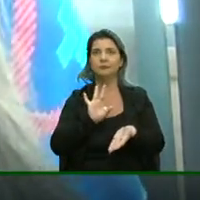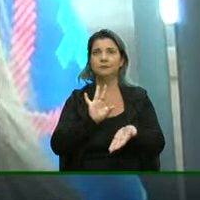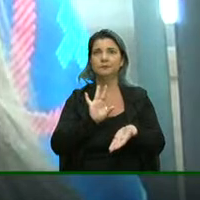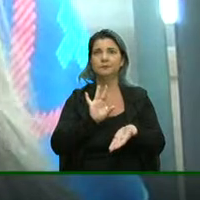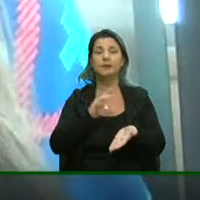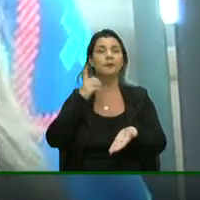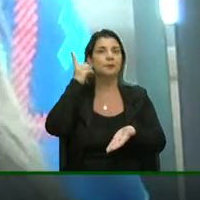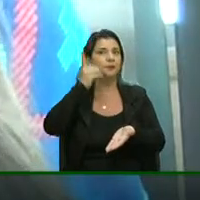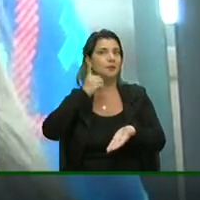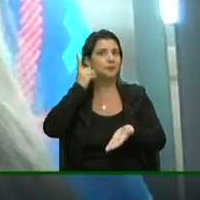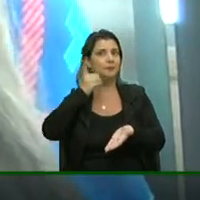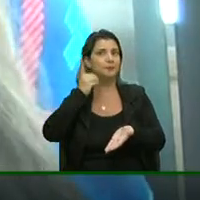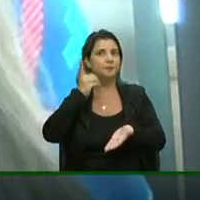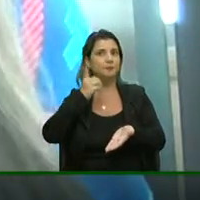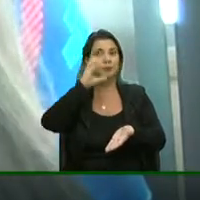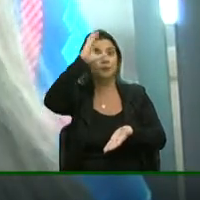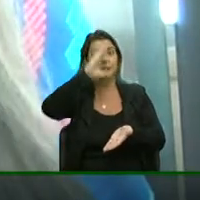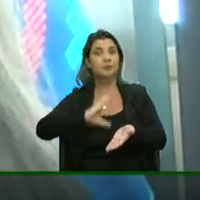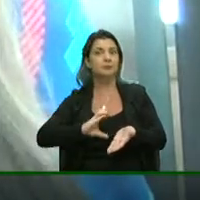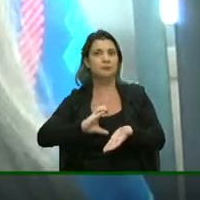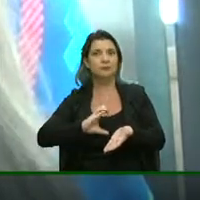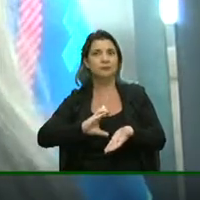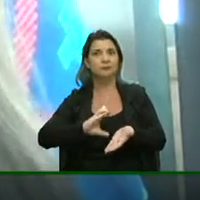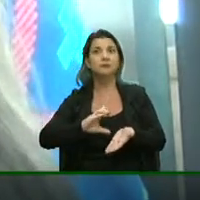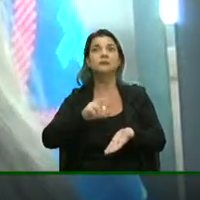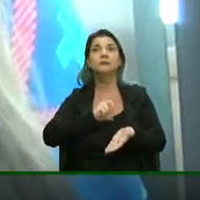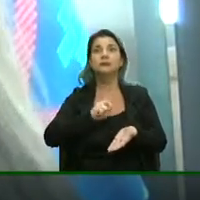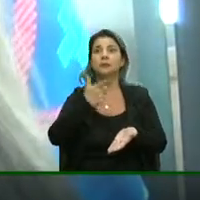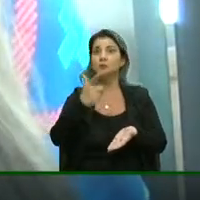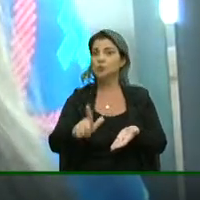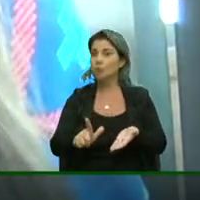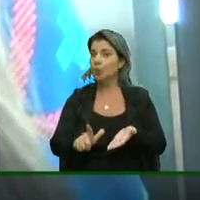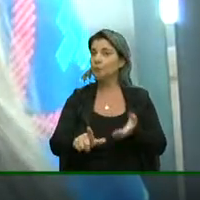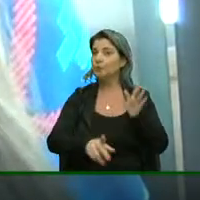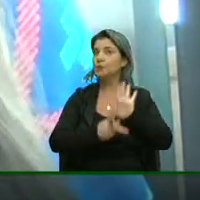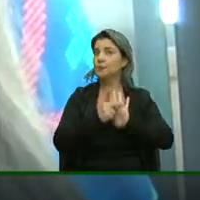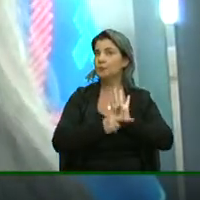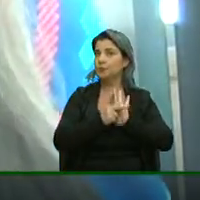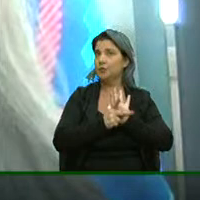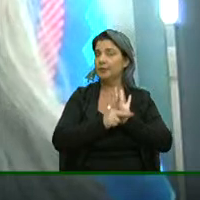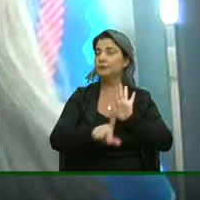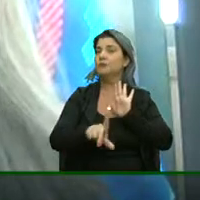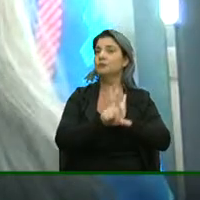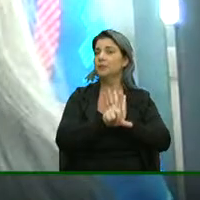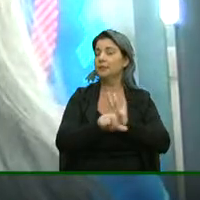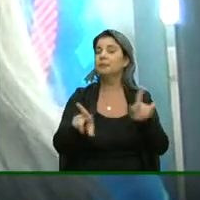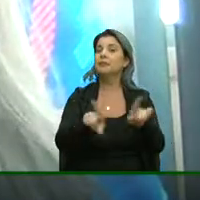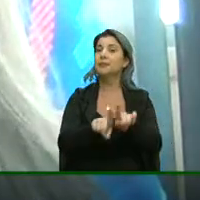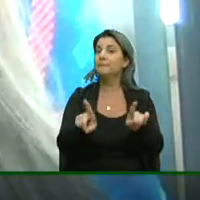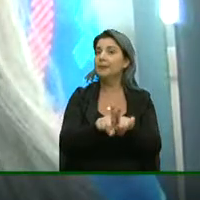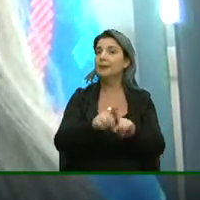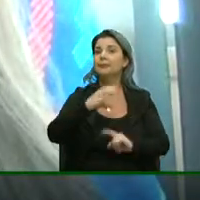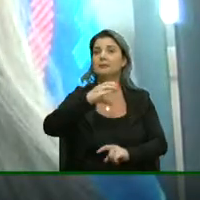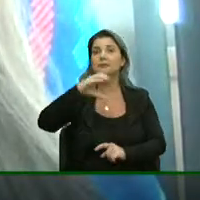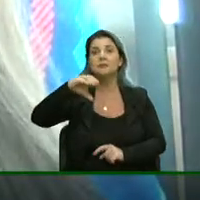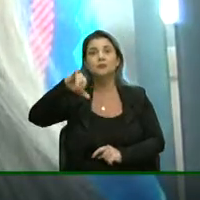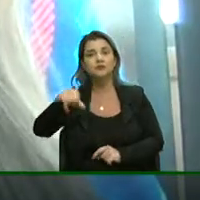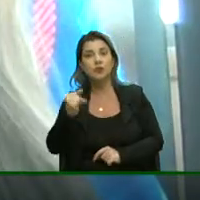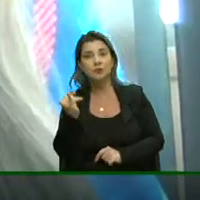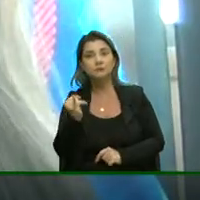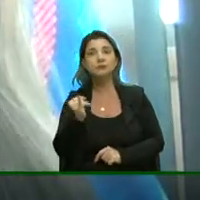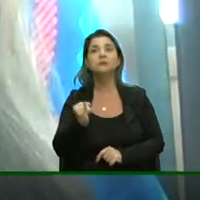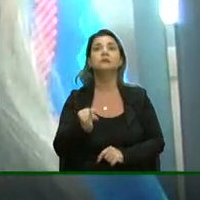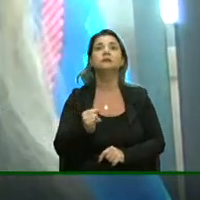dessa deputada e do Cidadania. A gente tem outros projetos de lei que também estão na CCJ, se eu não me engano,